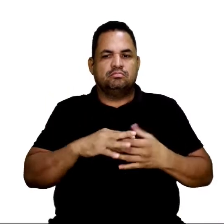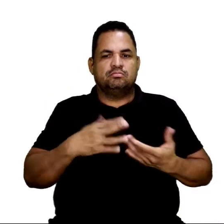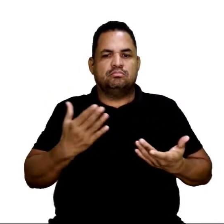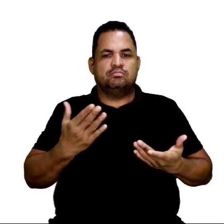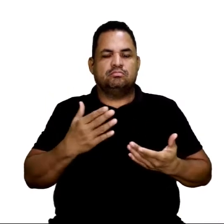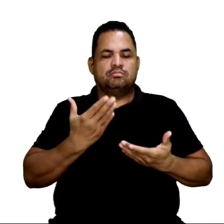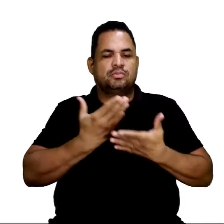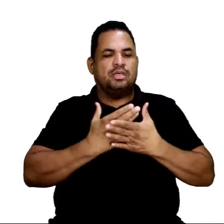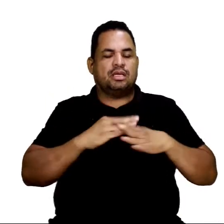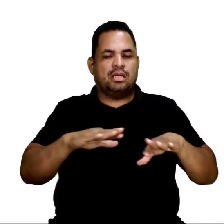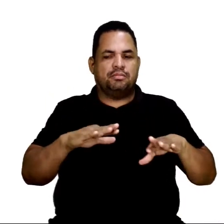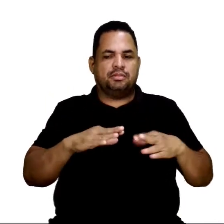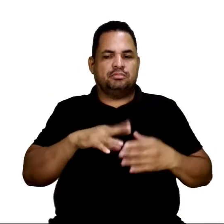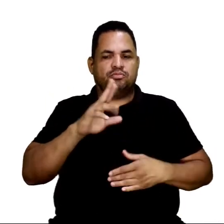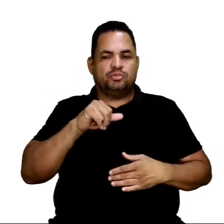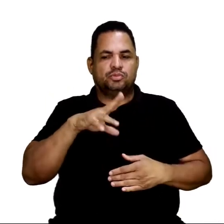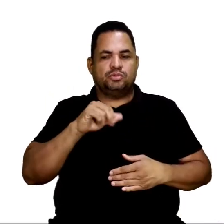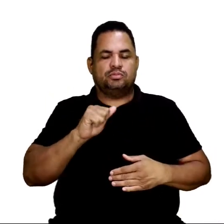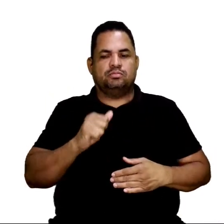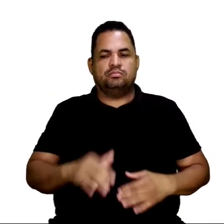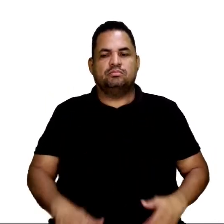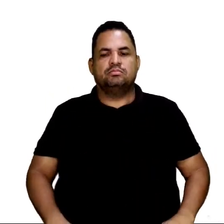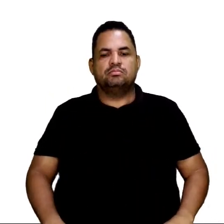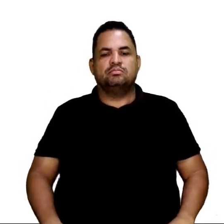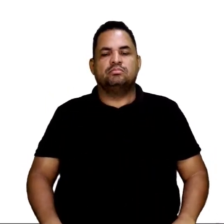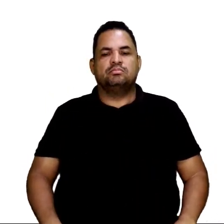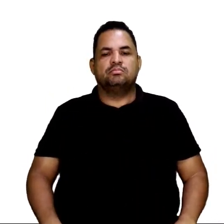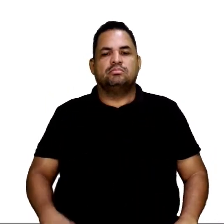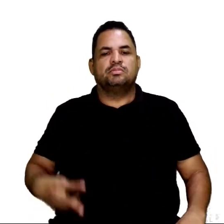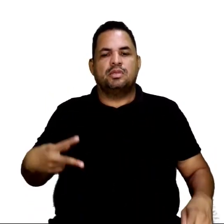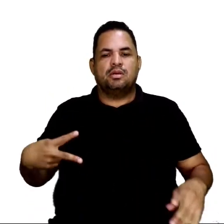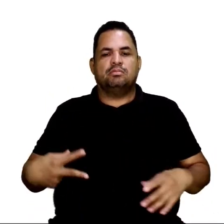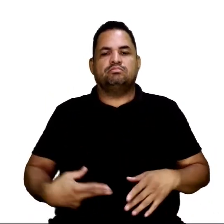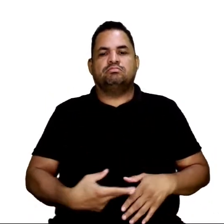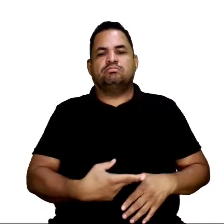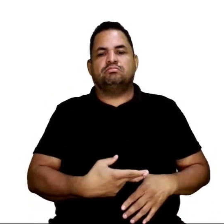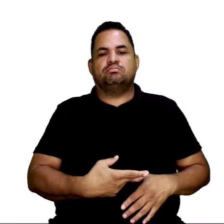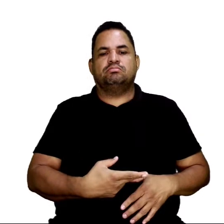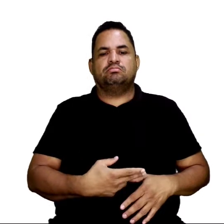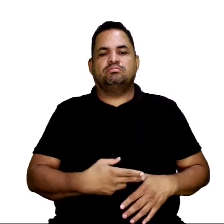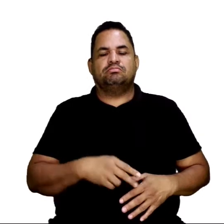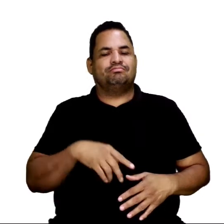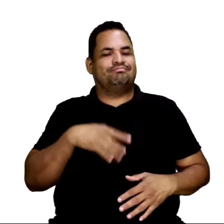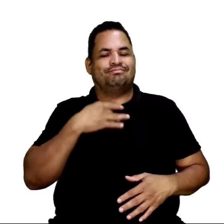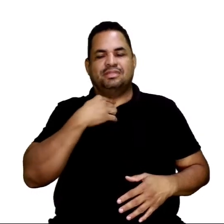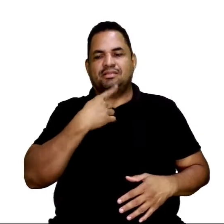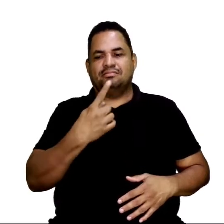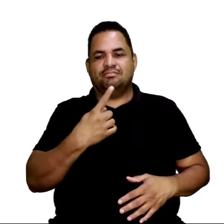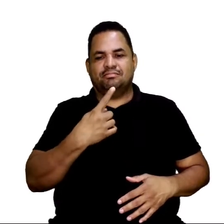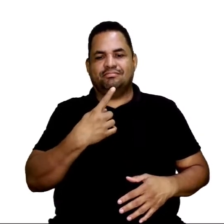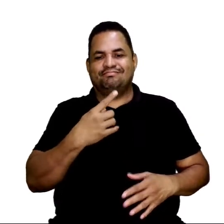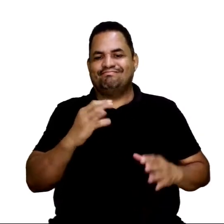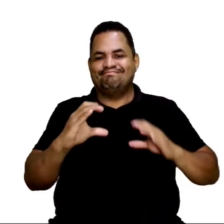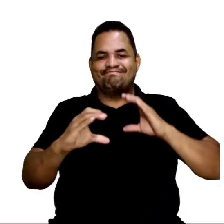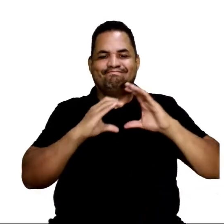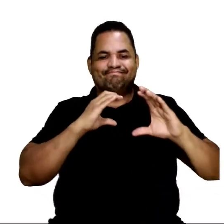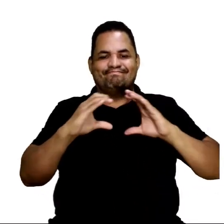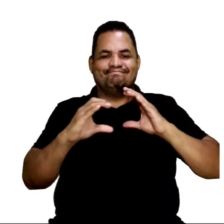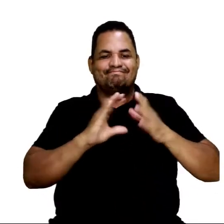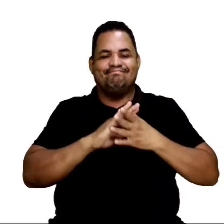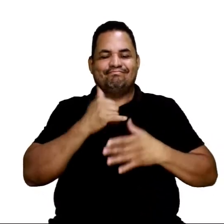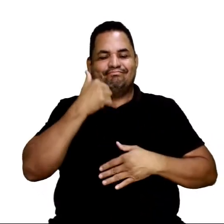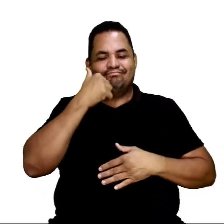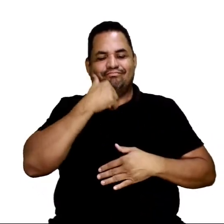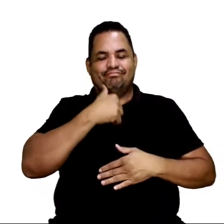rompe nunca. Tem gente que diz, corta o cordão umbilical, não adianta não, meu bem, porque essa comunicação aí, mãe e filho,